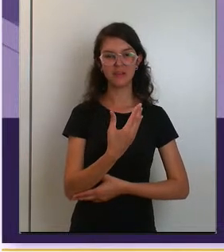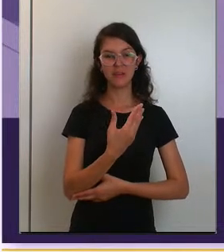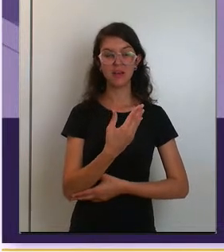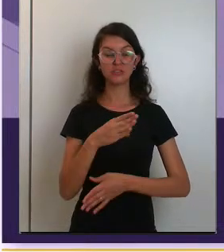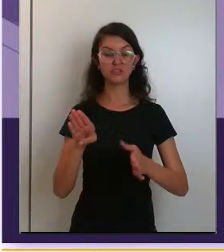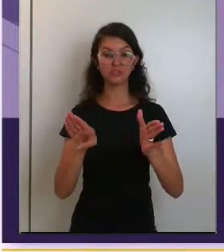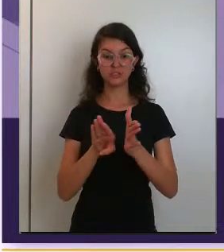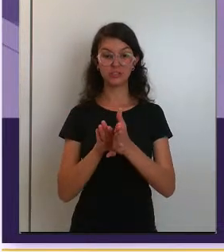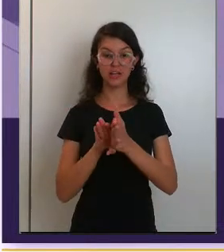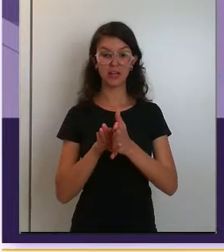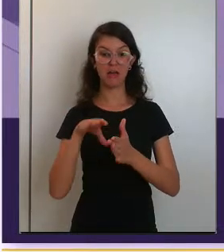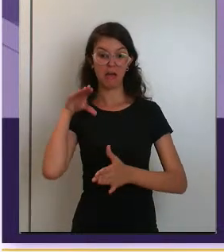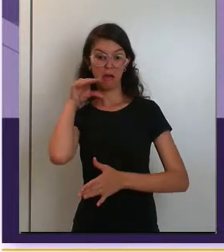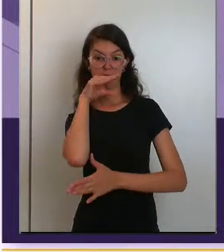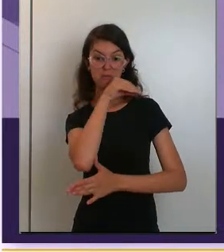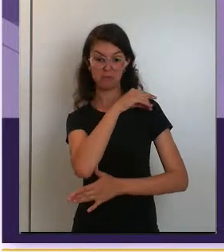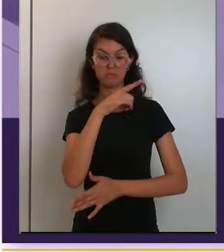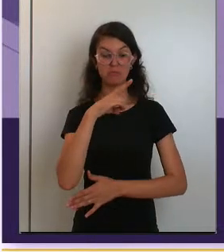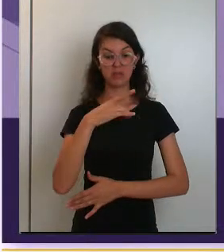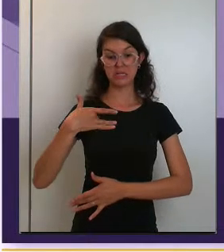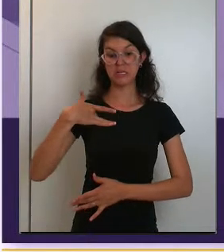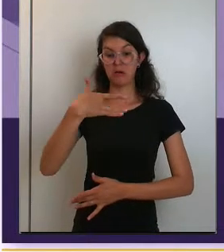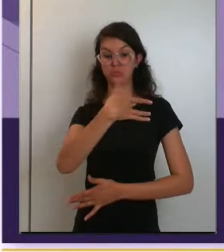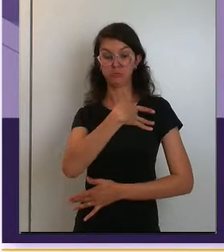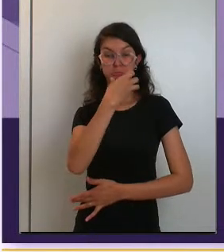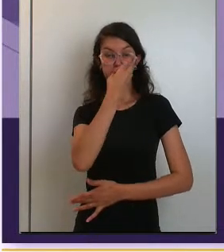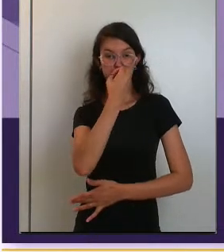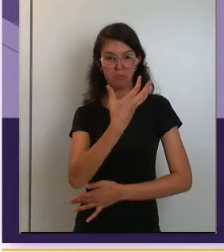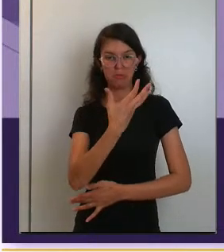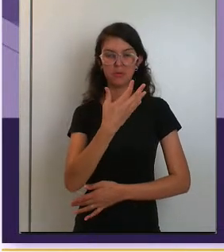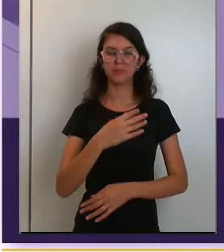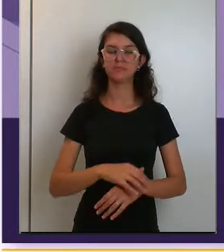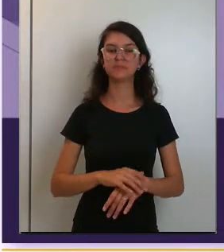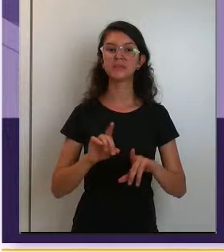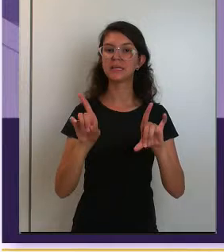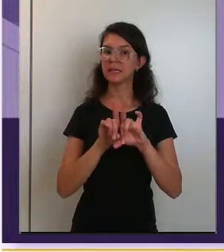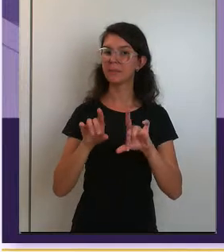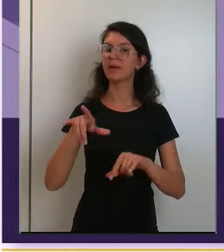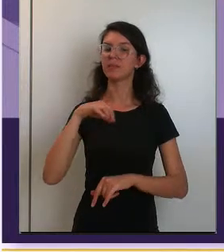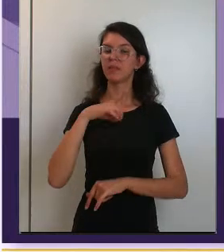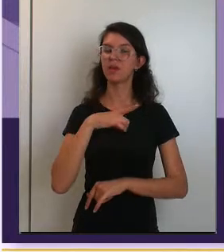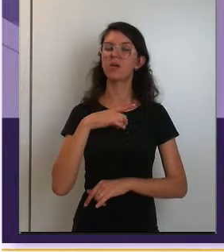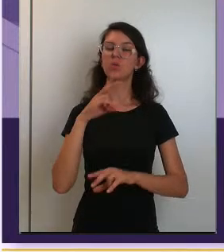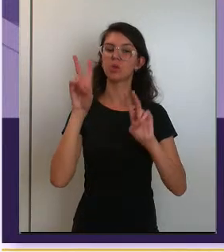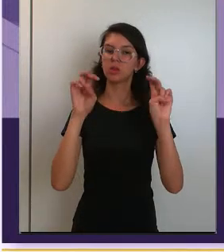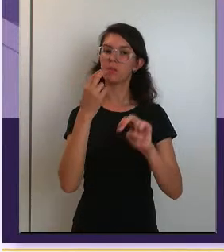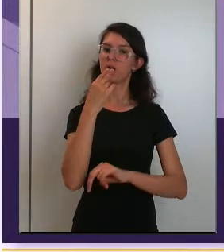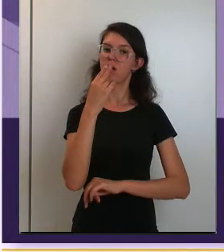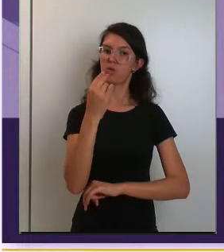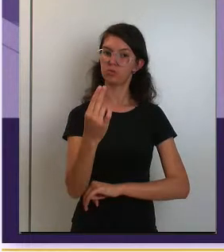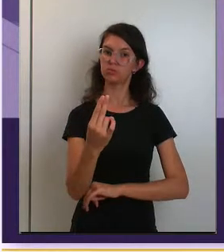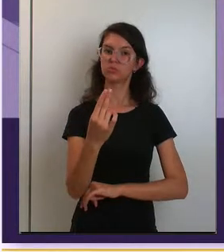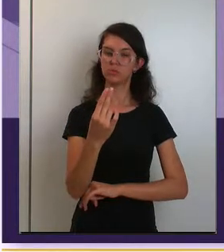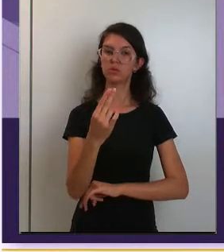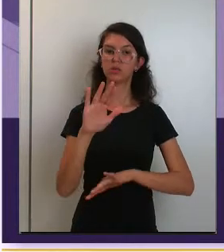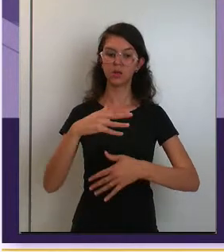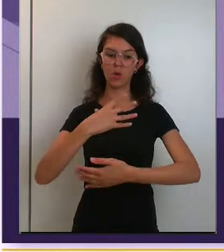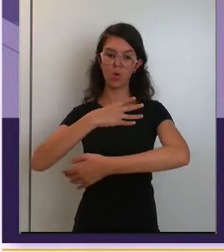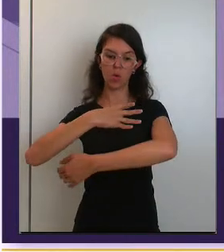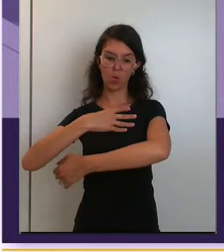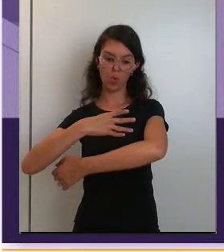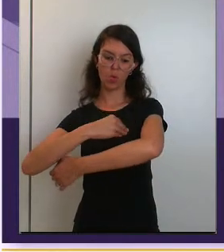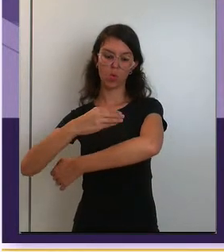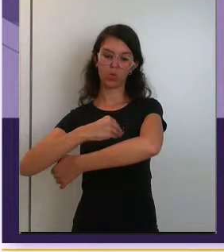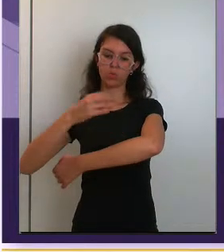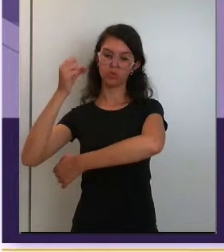adulta saudável, inteligente. Tem a questão nutricional, que o leite materno provê também até os 2 anos, continua provendo aí uma